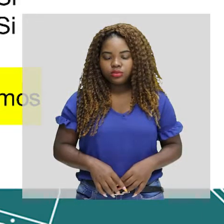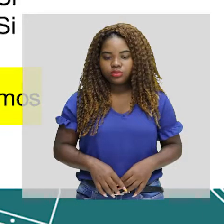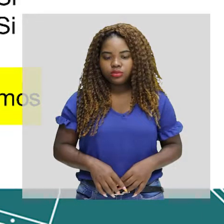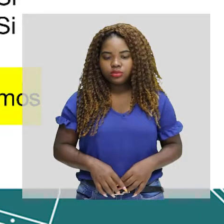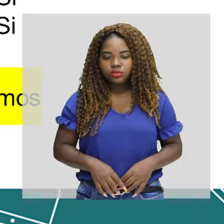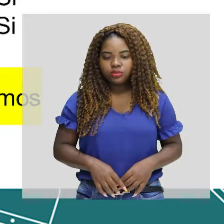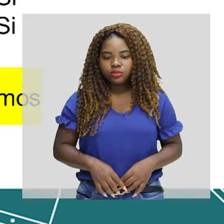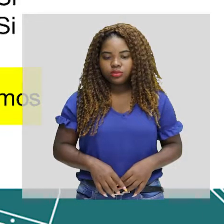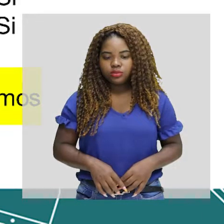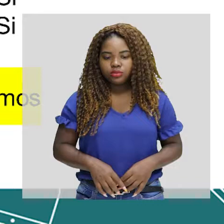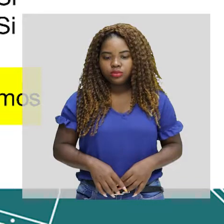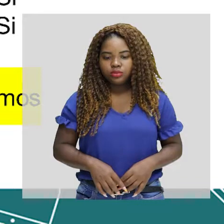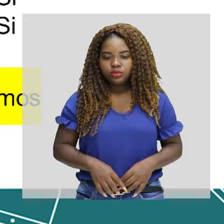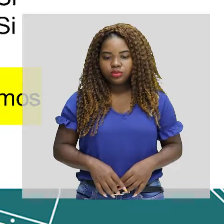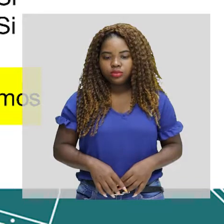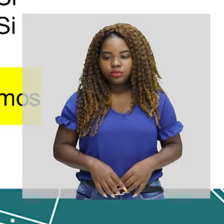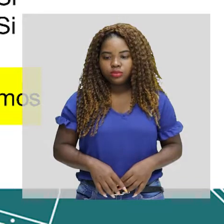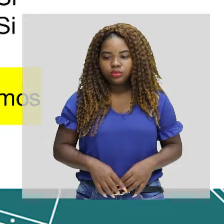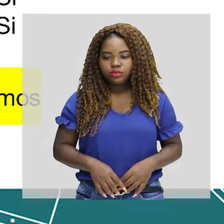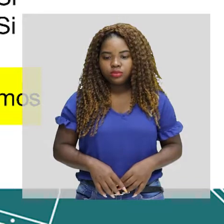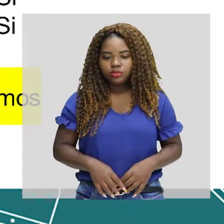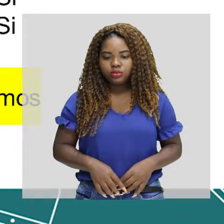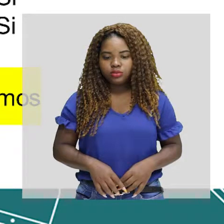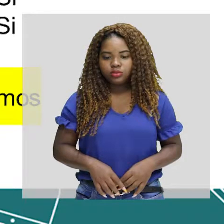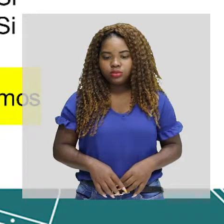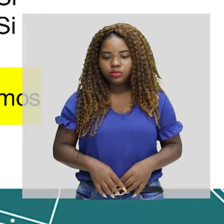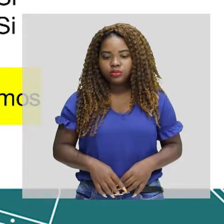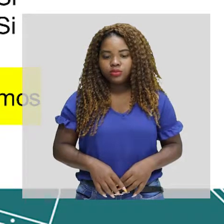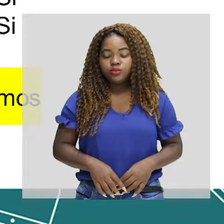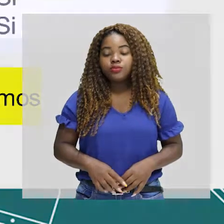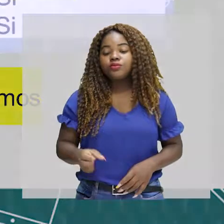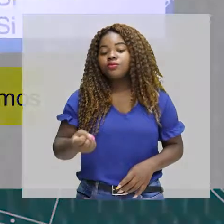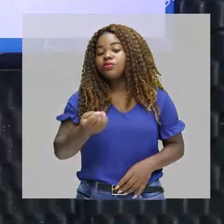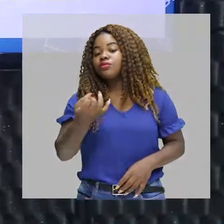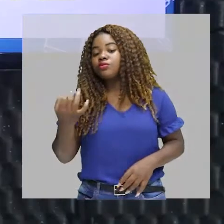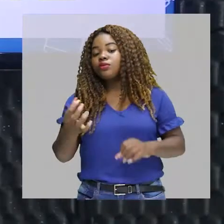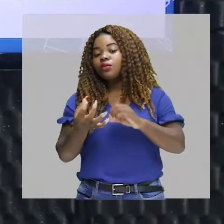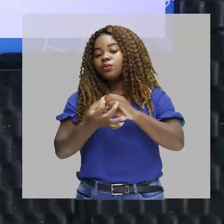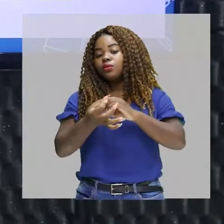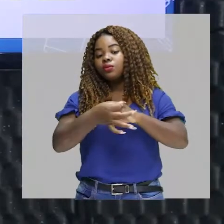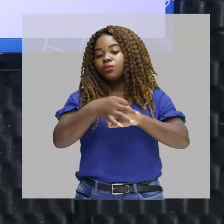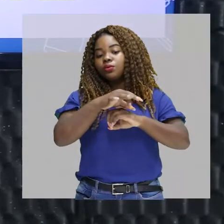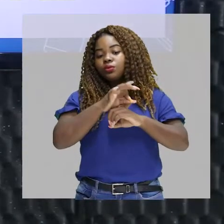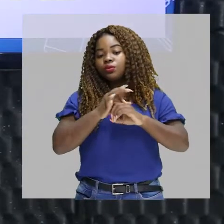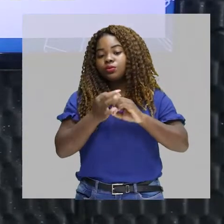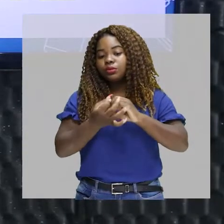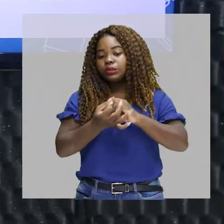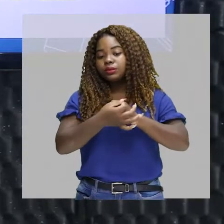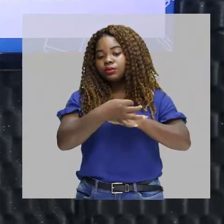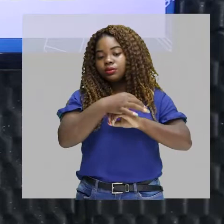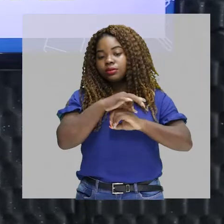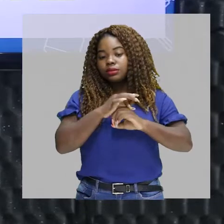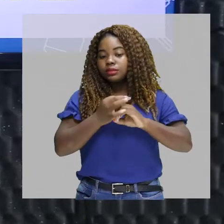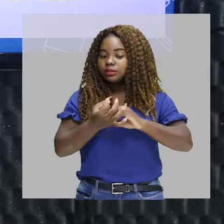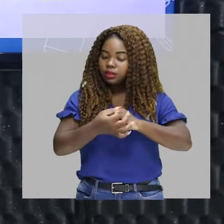aproximadamente, certo? Aproximadamente. Então, quantos átomos eles são